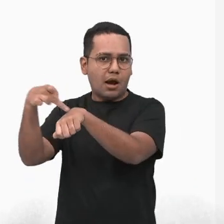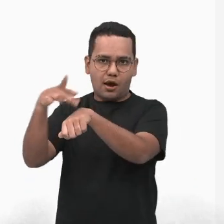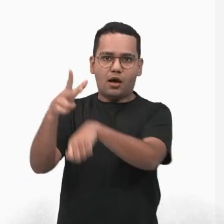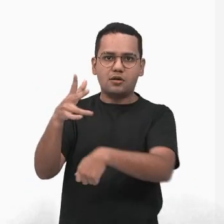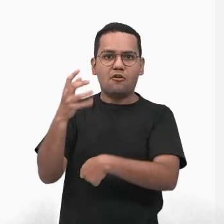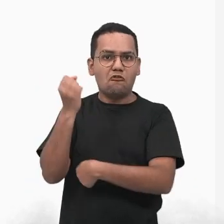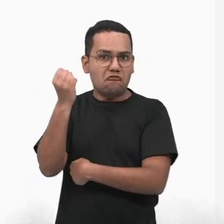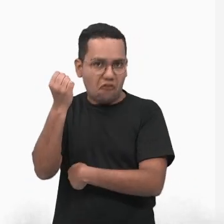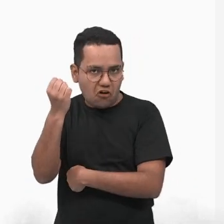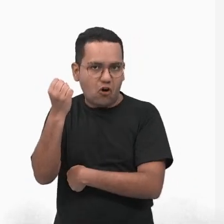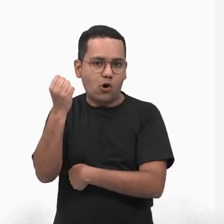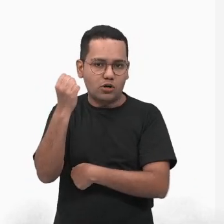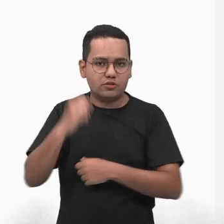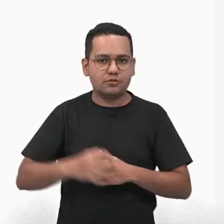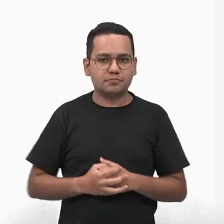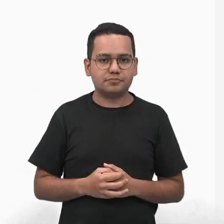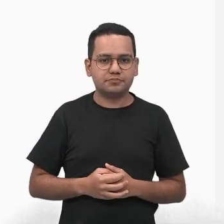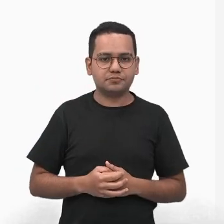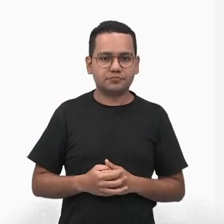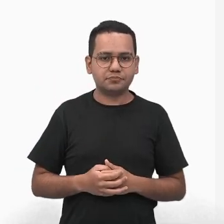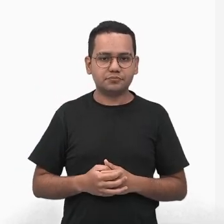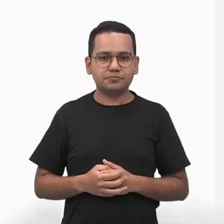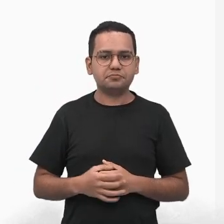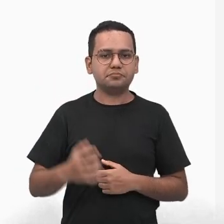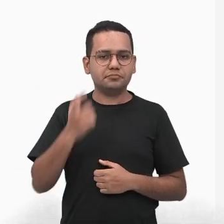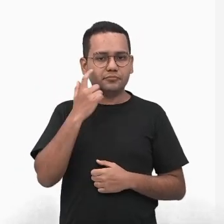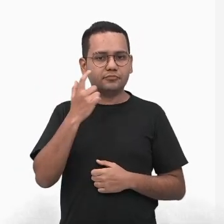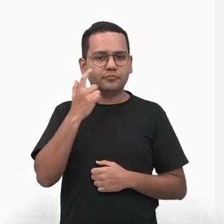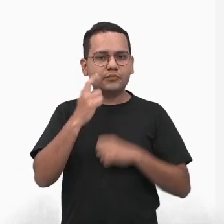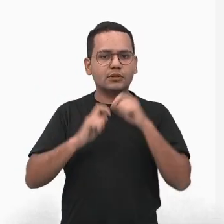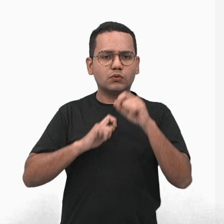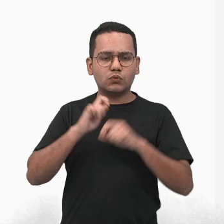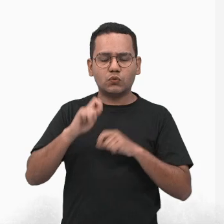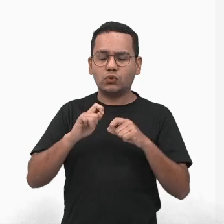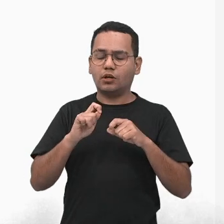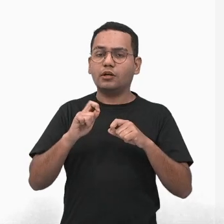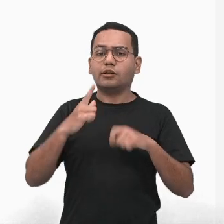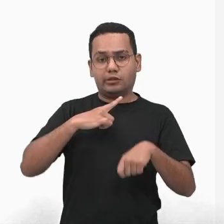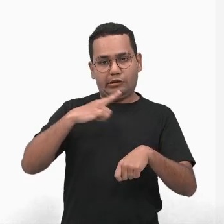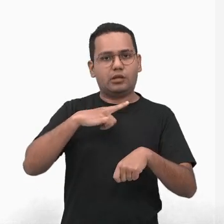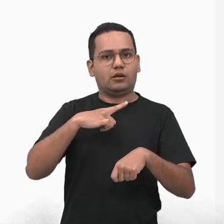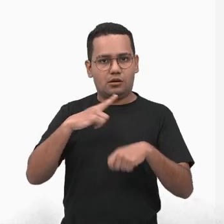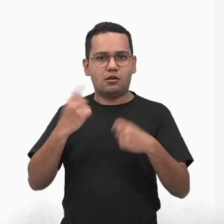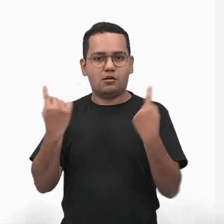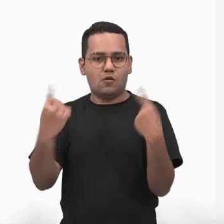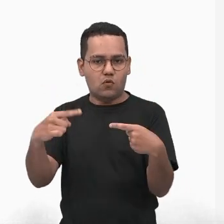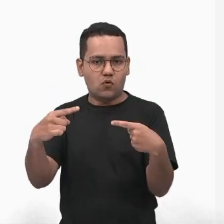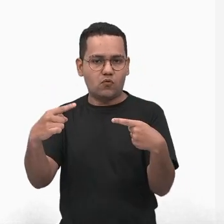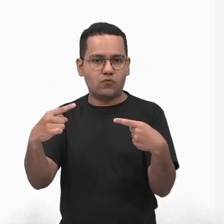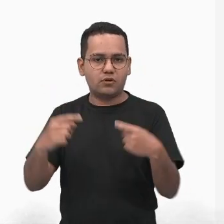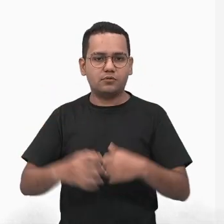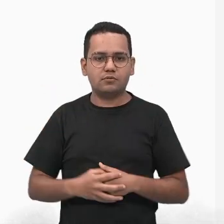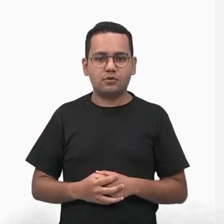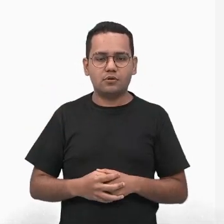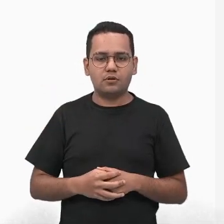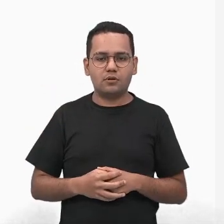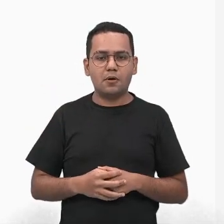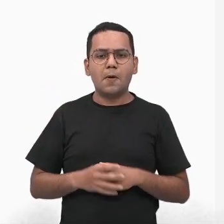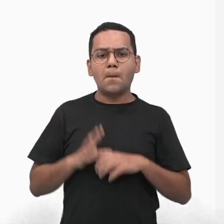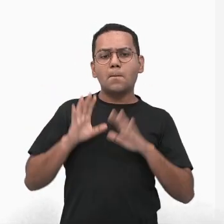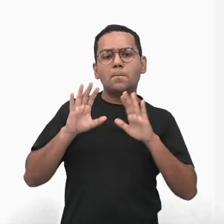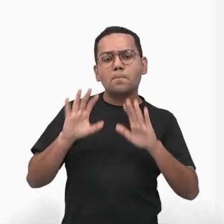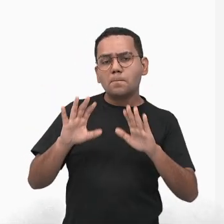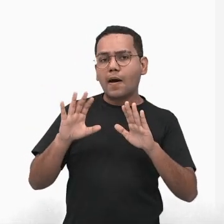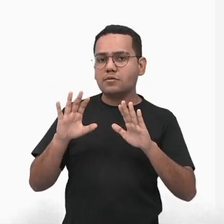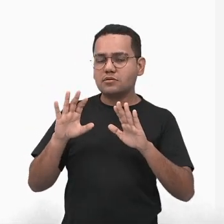inevitabilidade, quase que não sai, de um conflito, e até mesmo desejando, aceleraram o seu